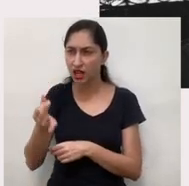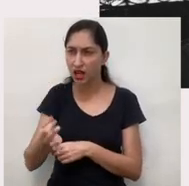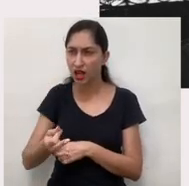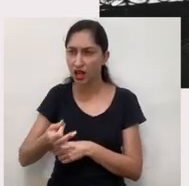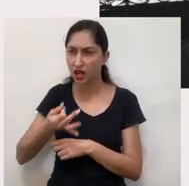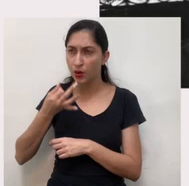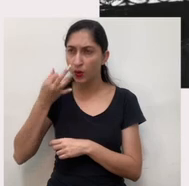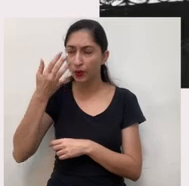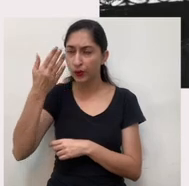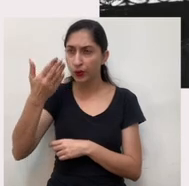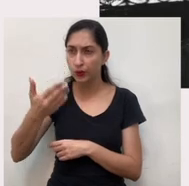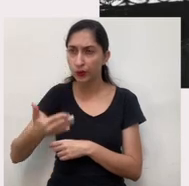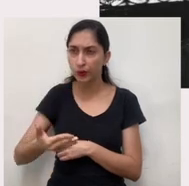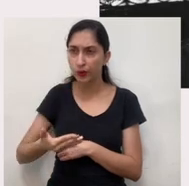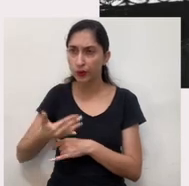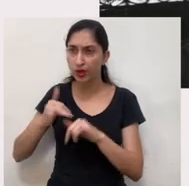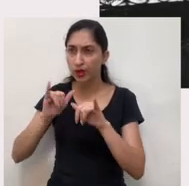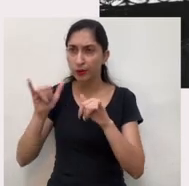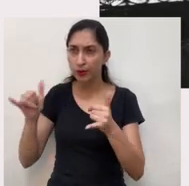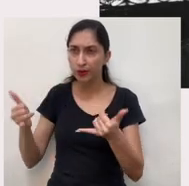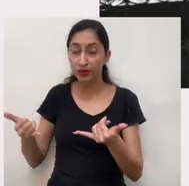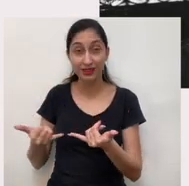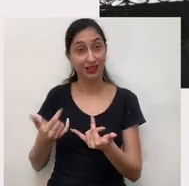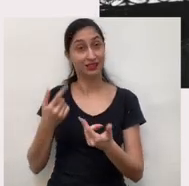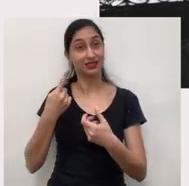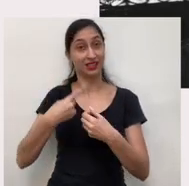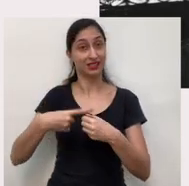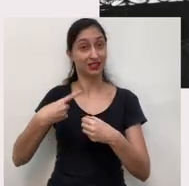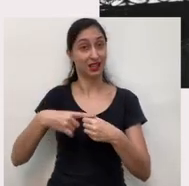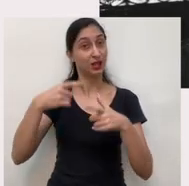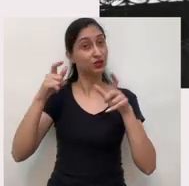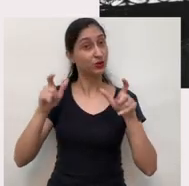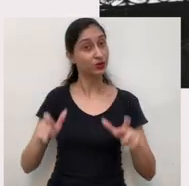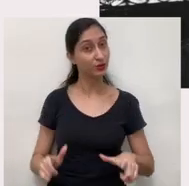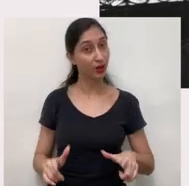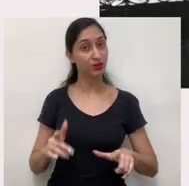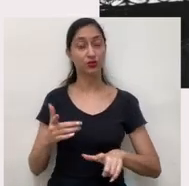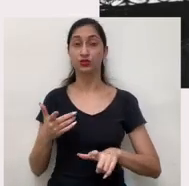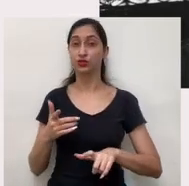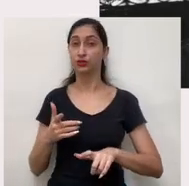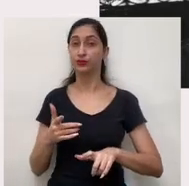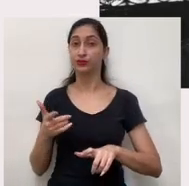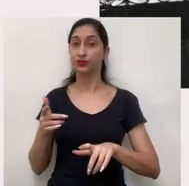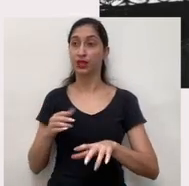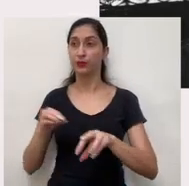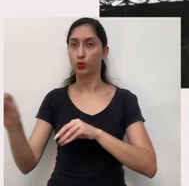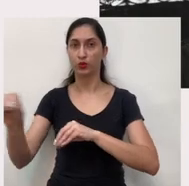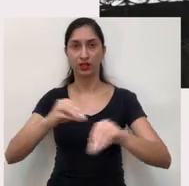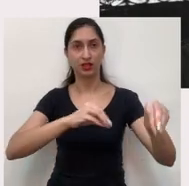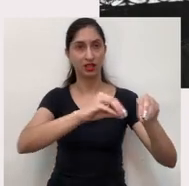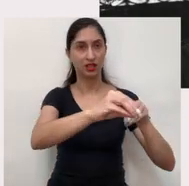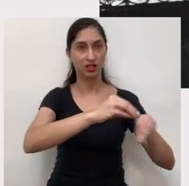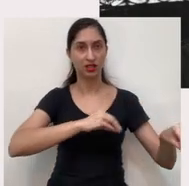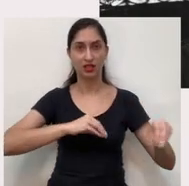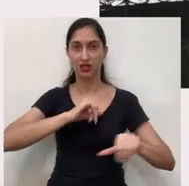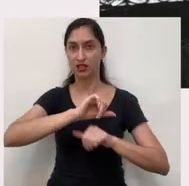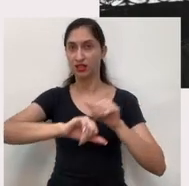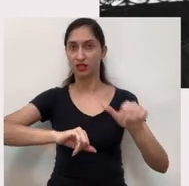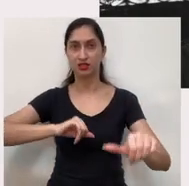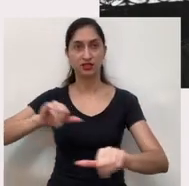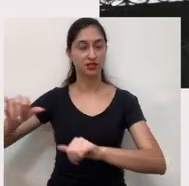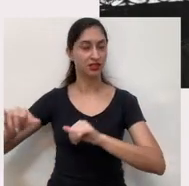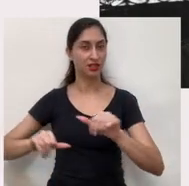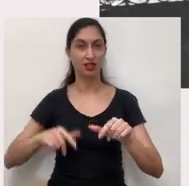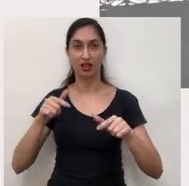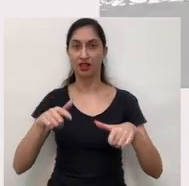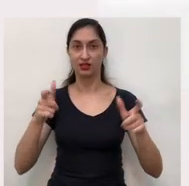e prestar atenção nessas estruturas. E a cidade é o lugar do trânsito, é o lugar da mobilidade, né? Pode passar.